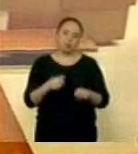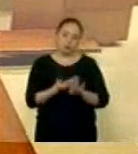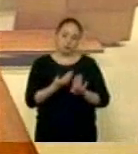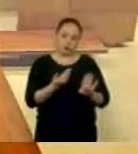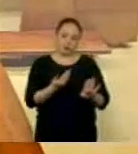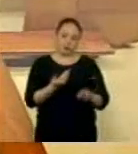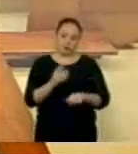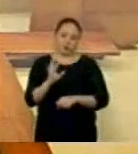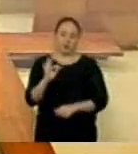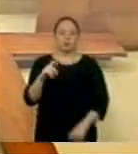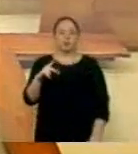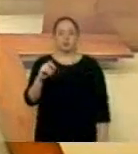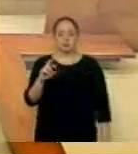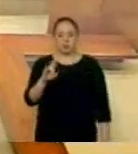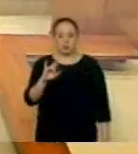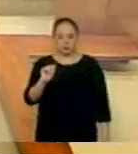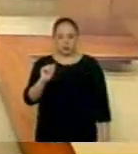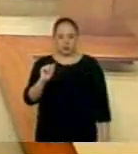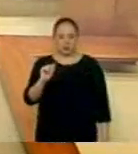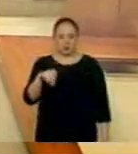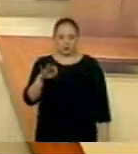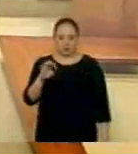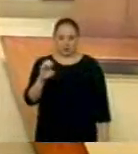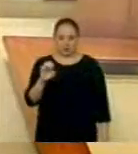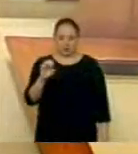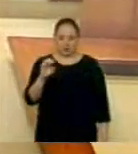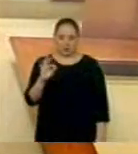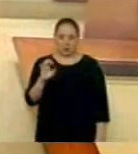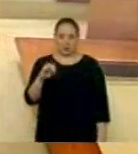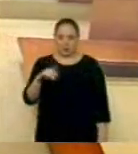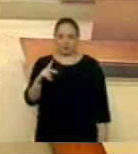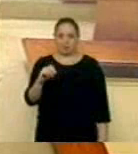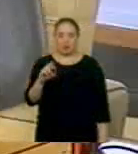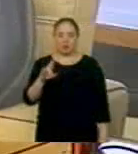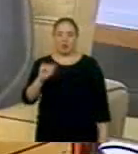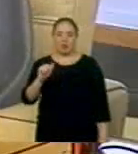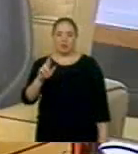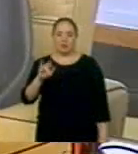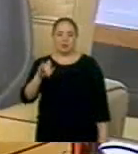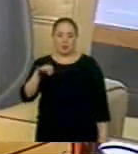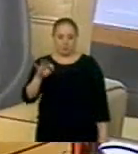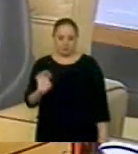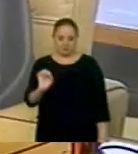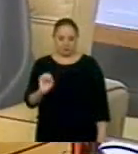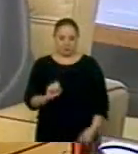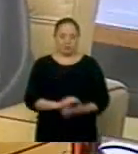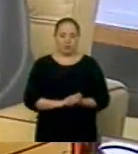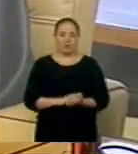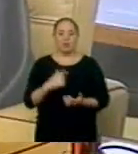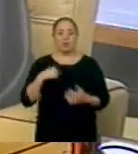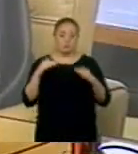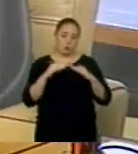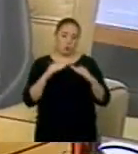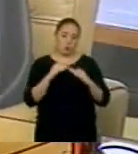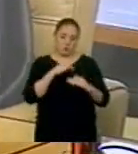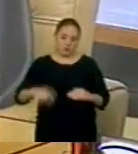rígida sequência dos trabalhos judiciários. Foi o que disse, reitero, foi o que disse o ministro Teori. O mesmo se diga, e